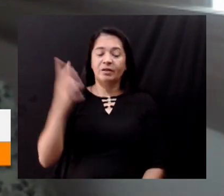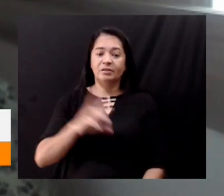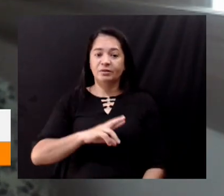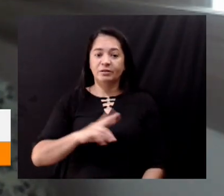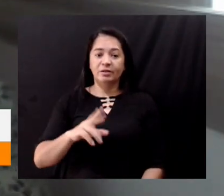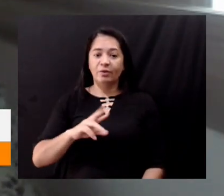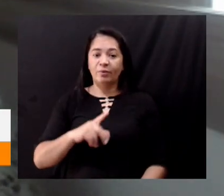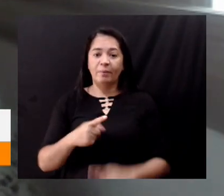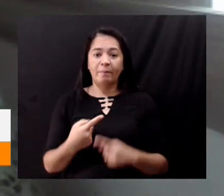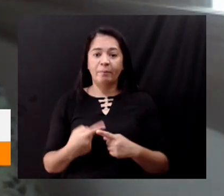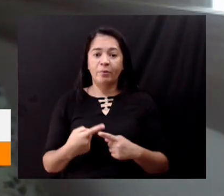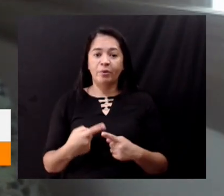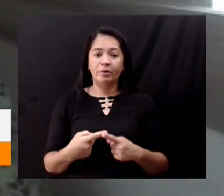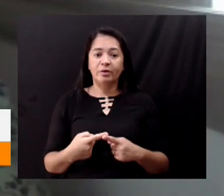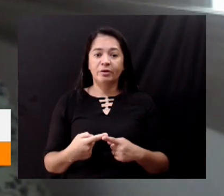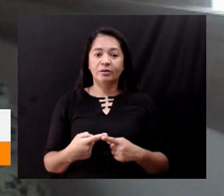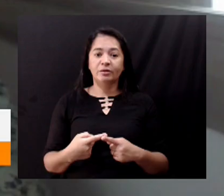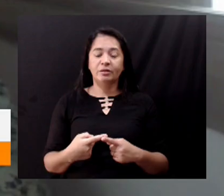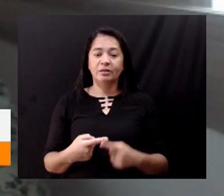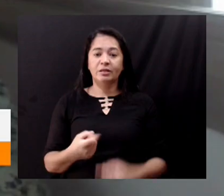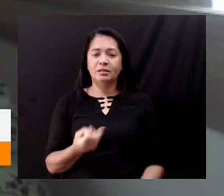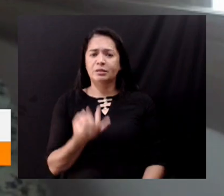esse excesso de,